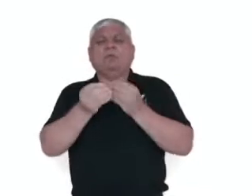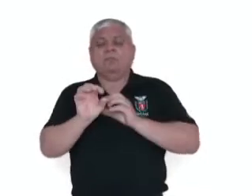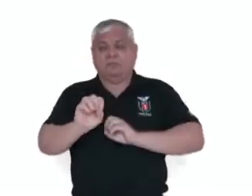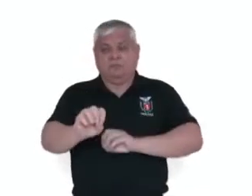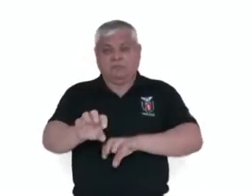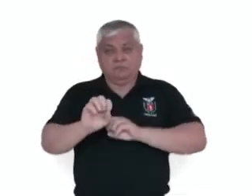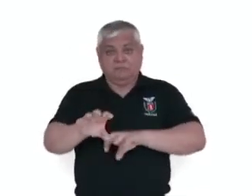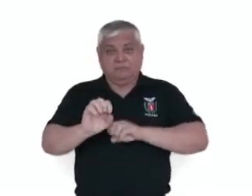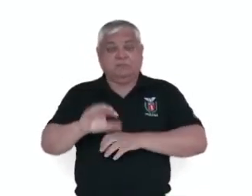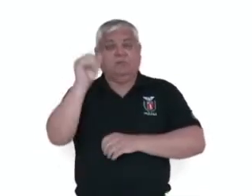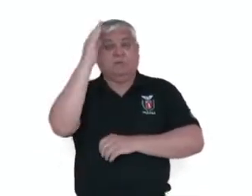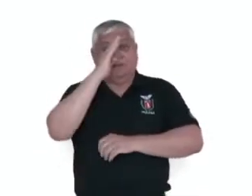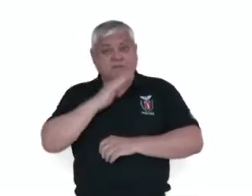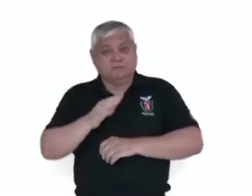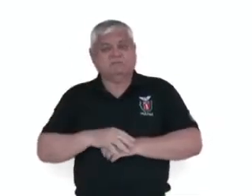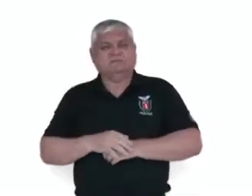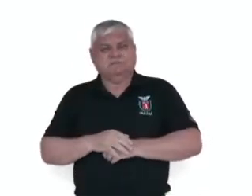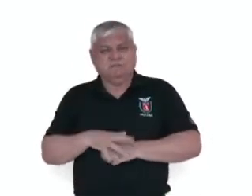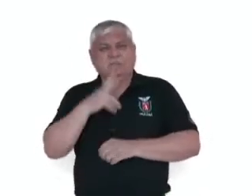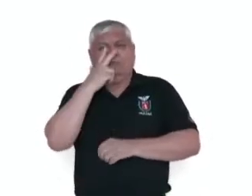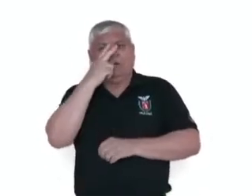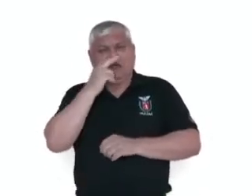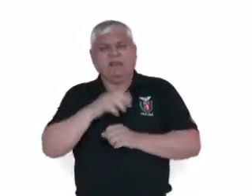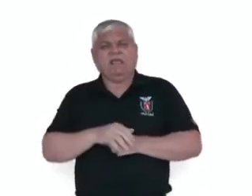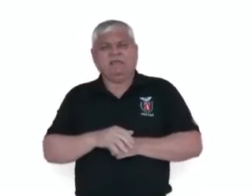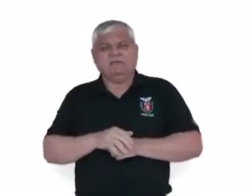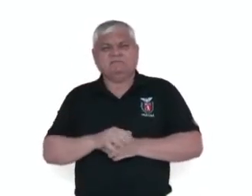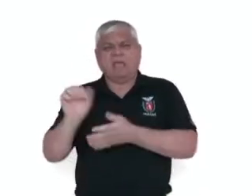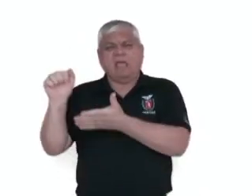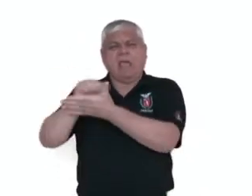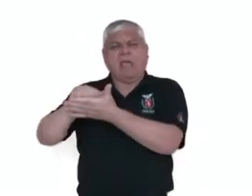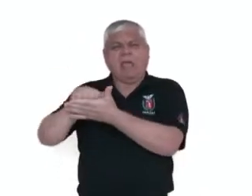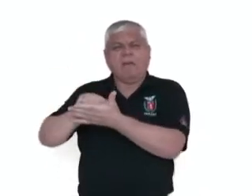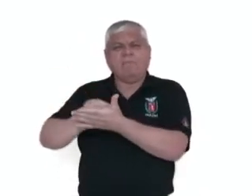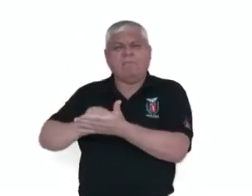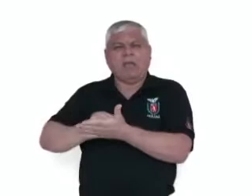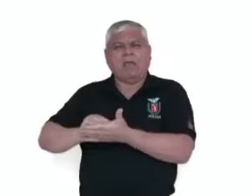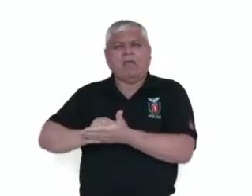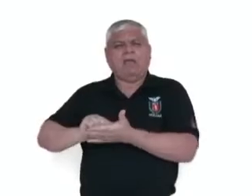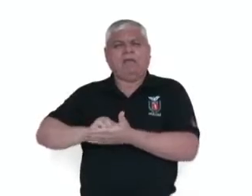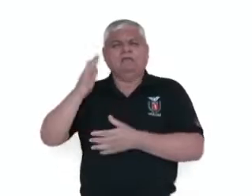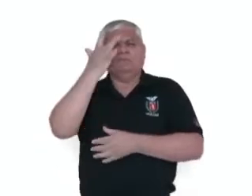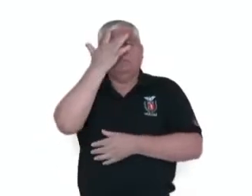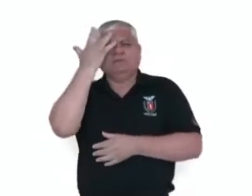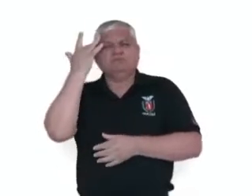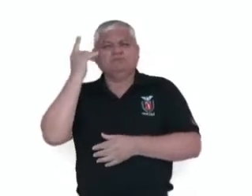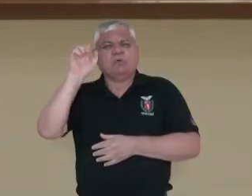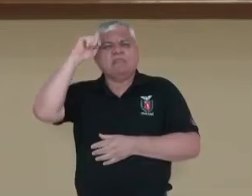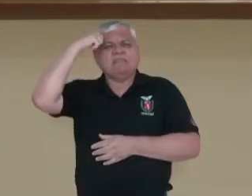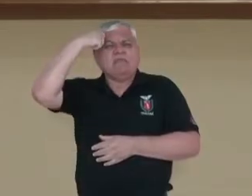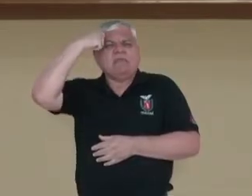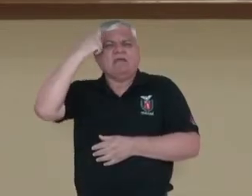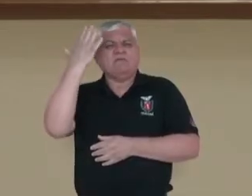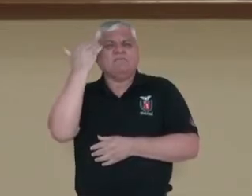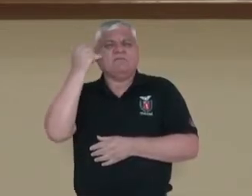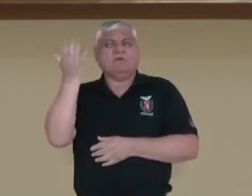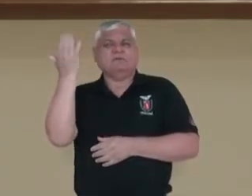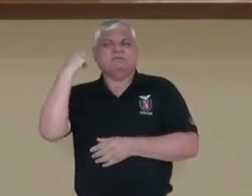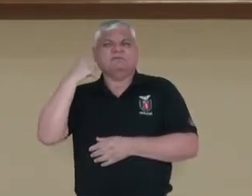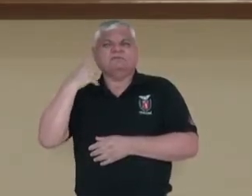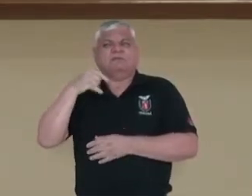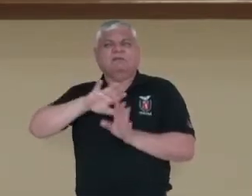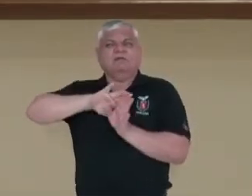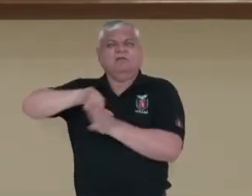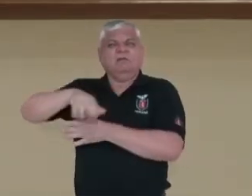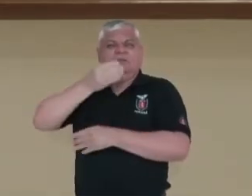reforça o preconceito e apaga os heróis negros da história do Brasil, né? Por quê? Por que será que isso acontece? Por que